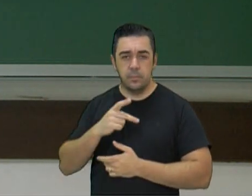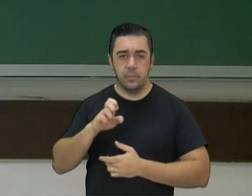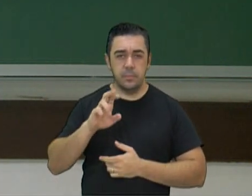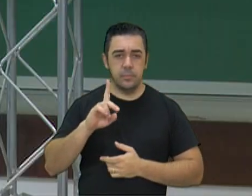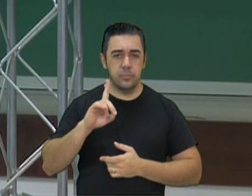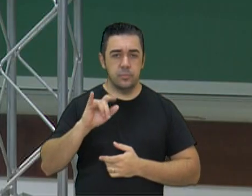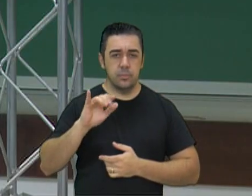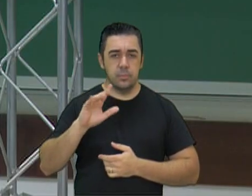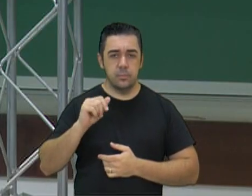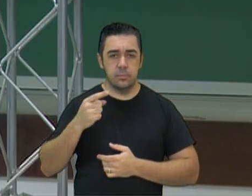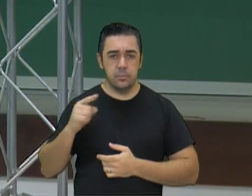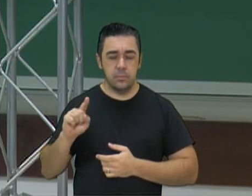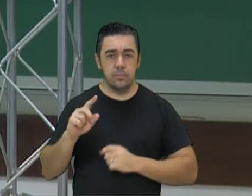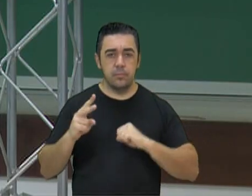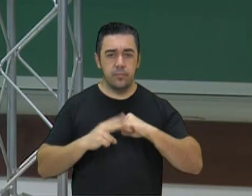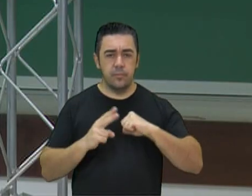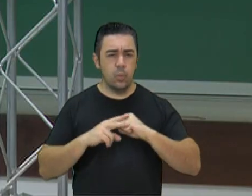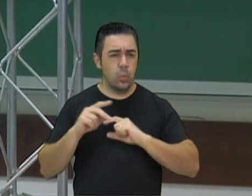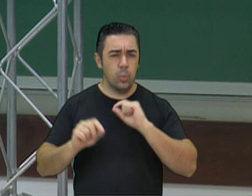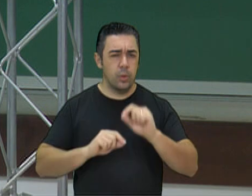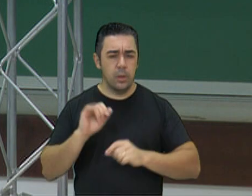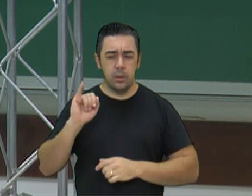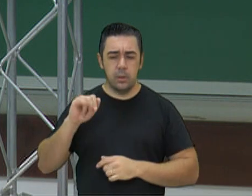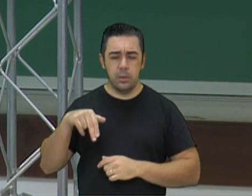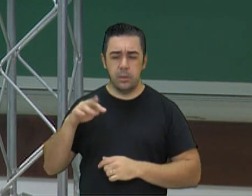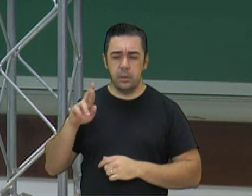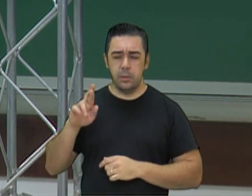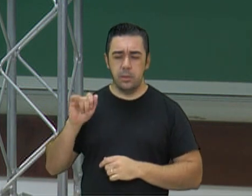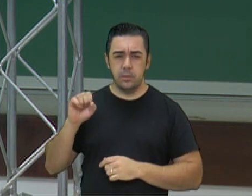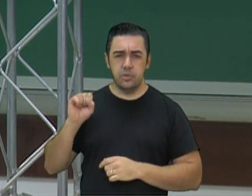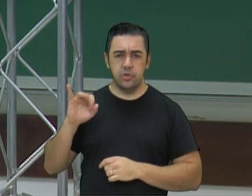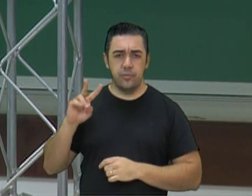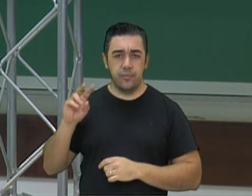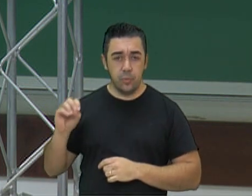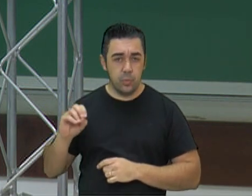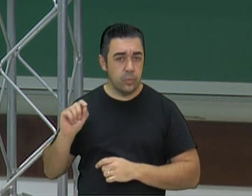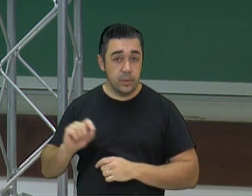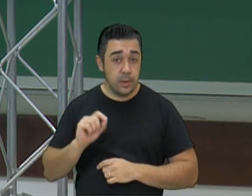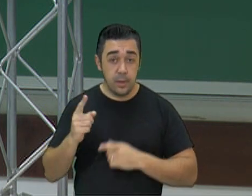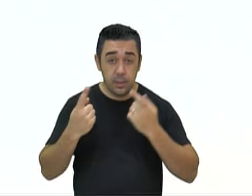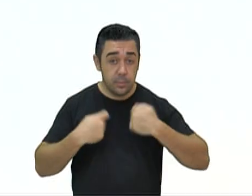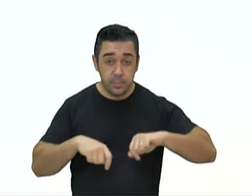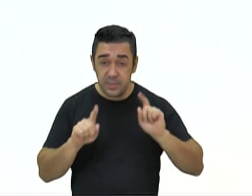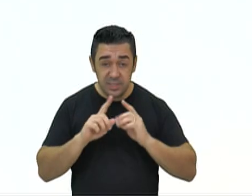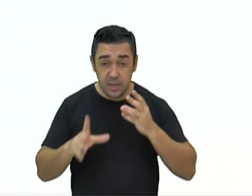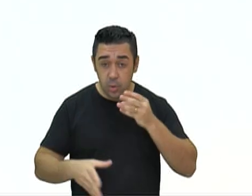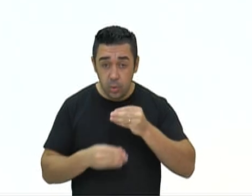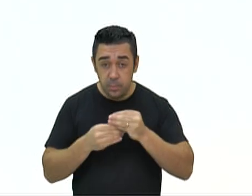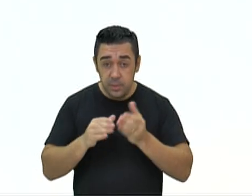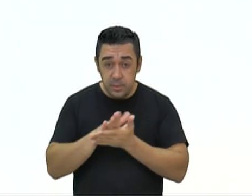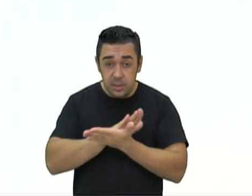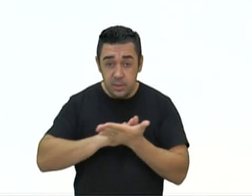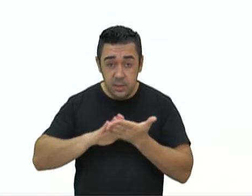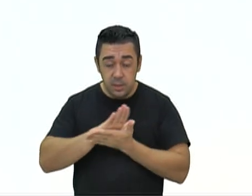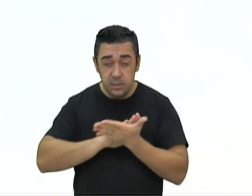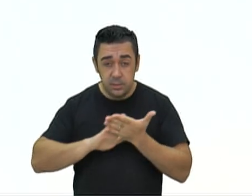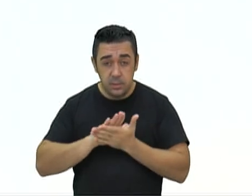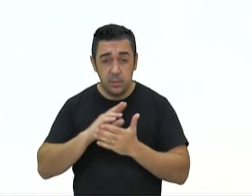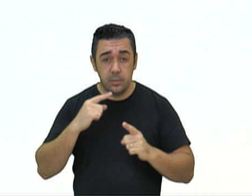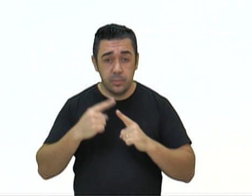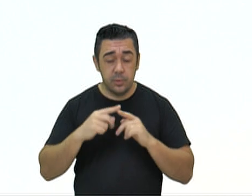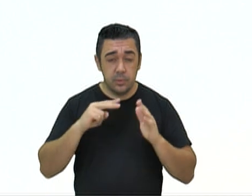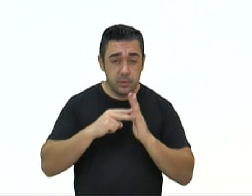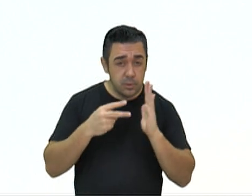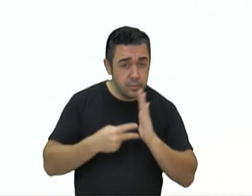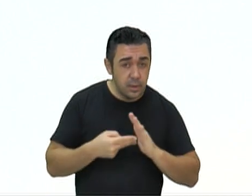verbo intransitivo, para a gente retomar isso, né? Então, o intransitivo não precisa de complemento. Por quê? Porque a significação já